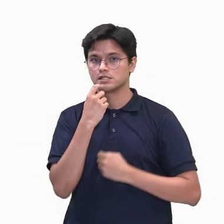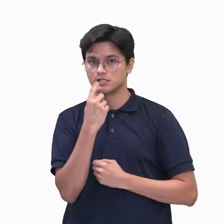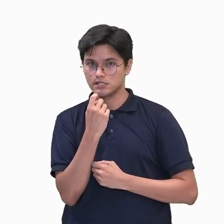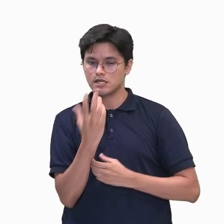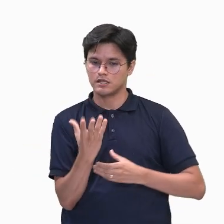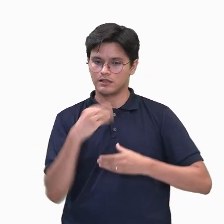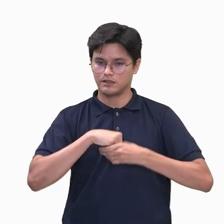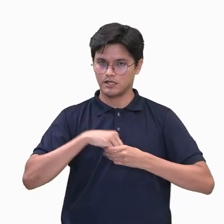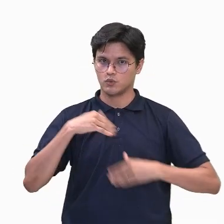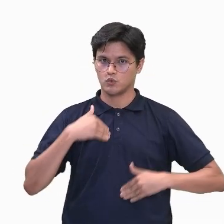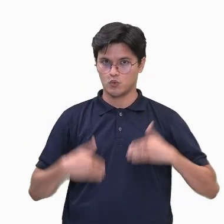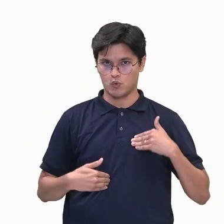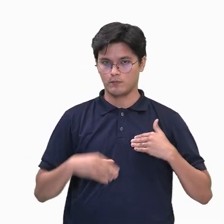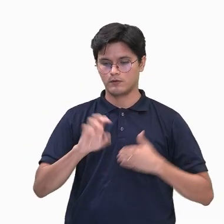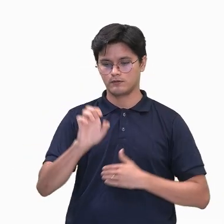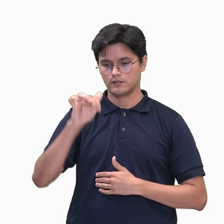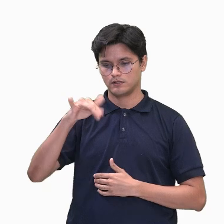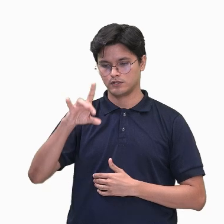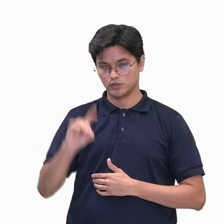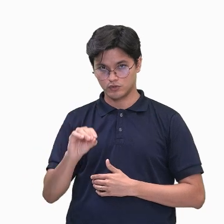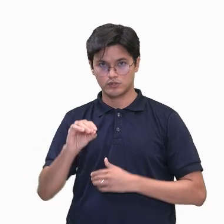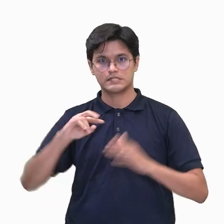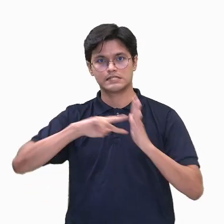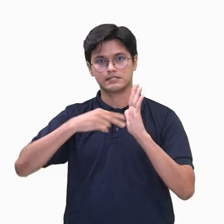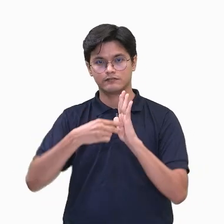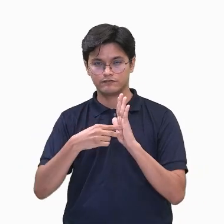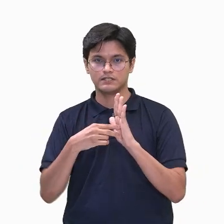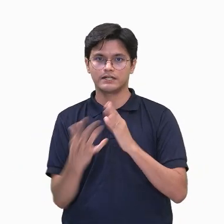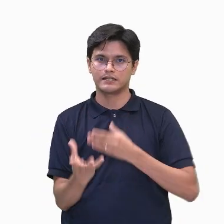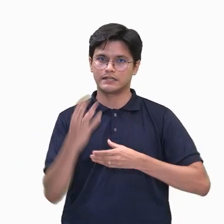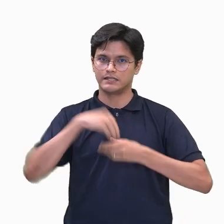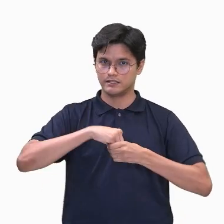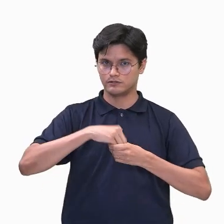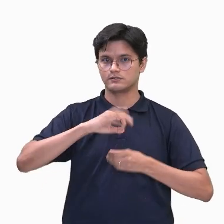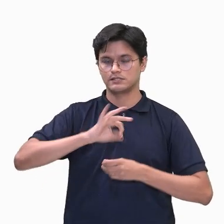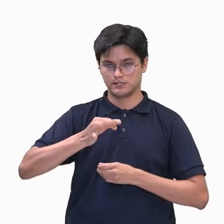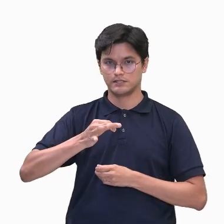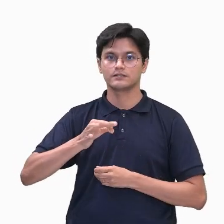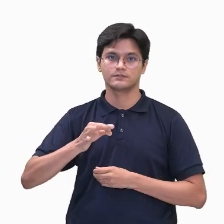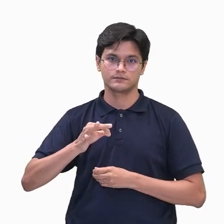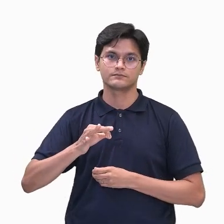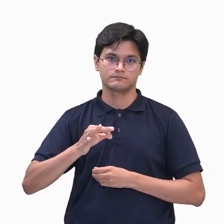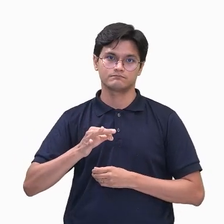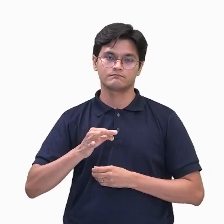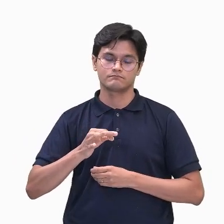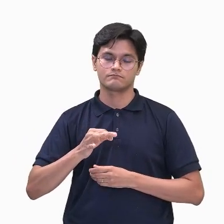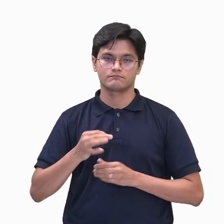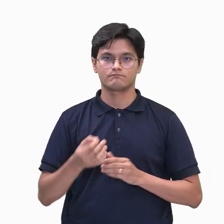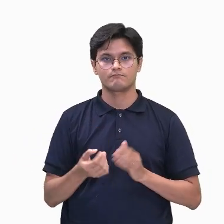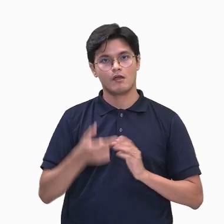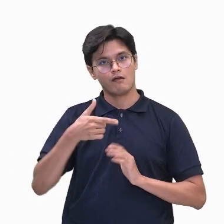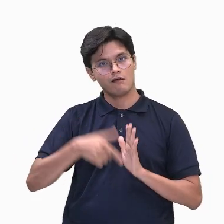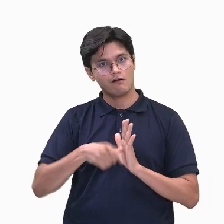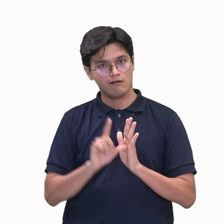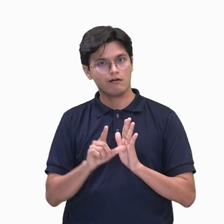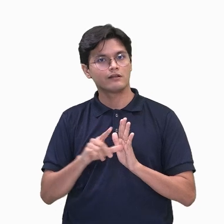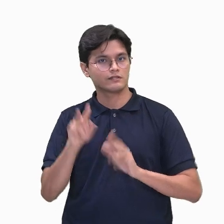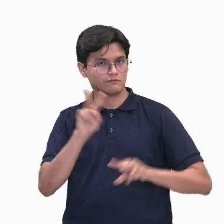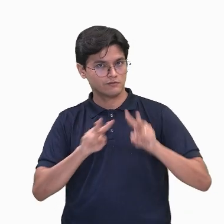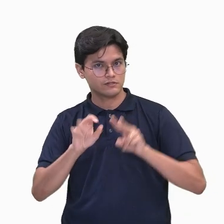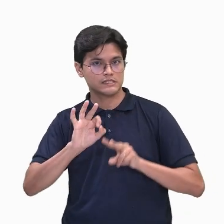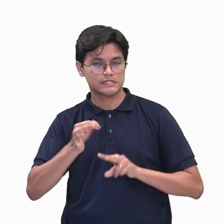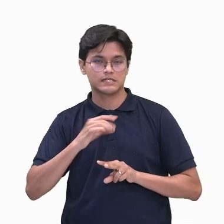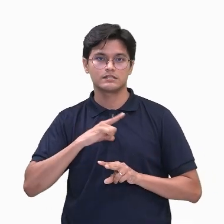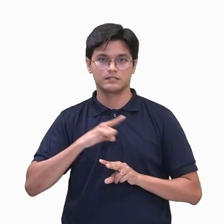interna. Endo quer dizer dentro, né? Então, são glândulas ali de secreção interna, como a gente visualizou. Por exemplo, a gente vai ter aí a